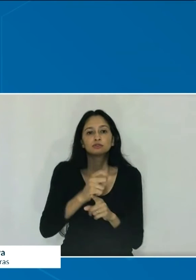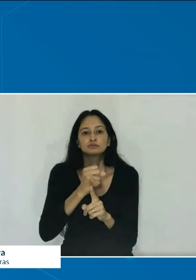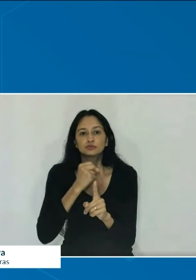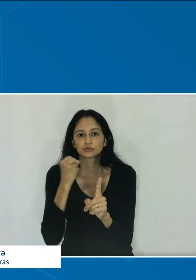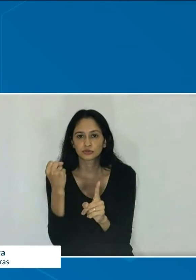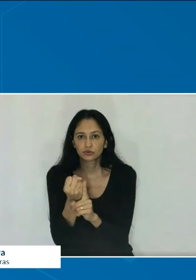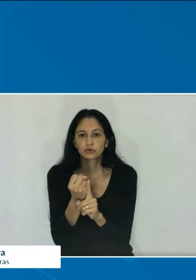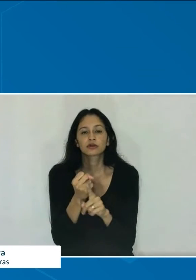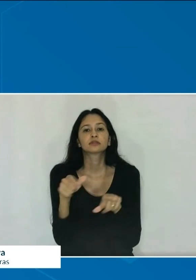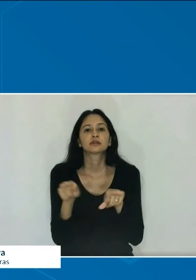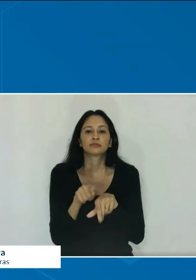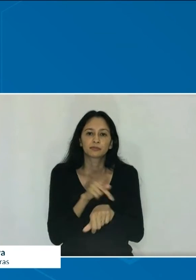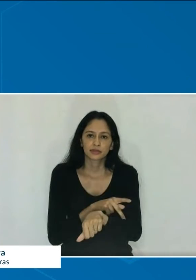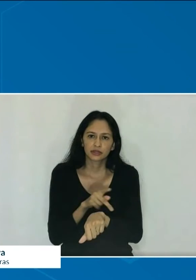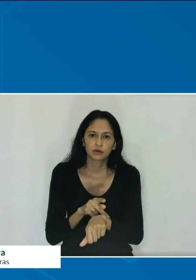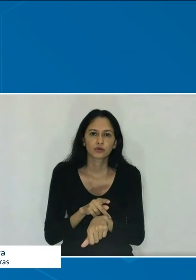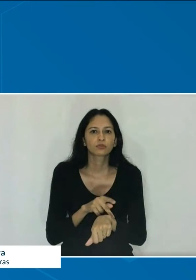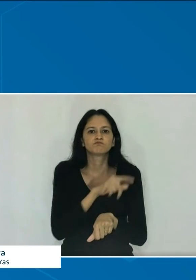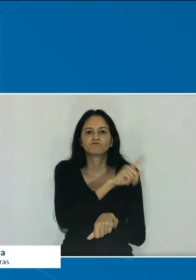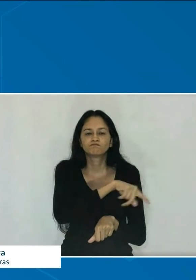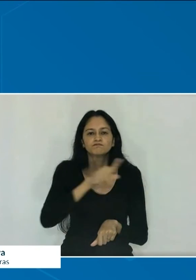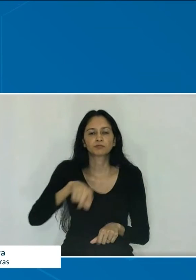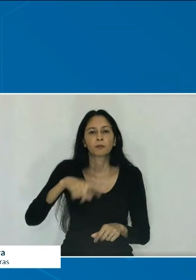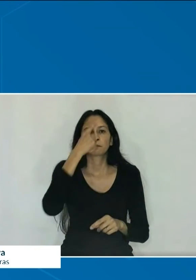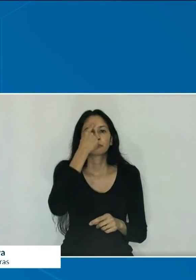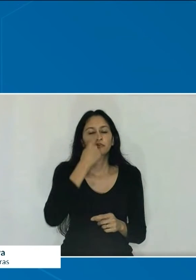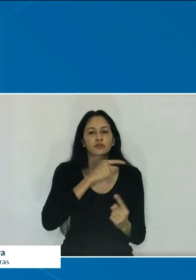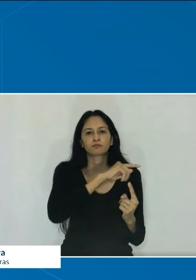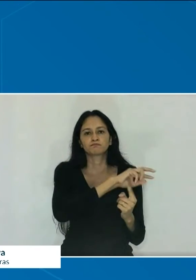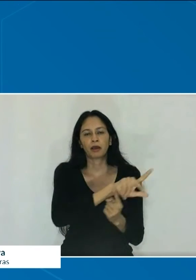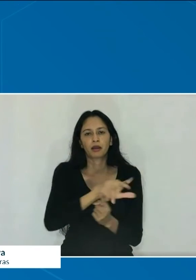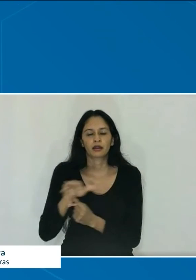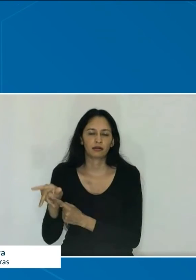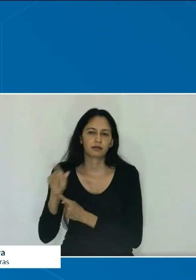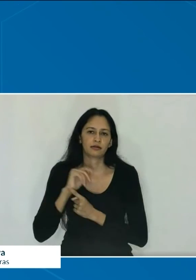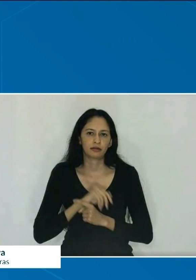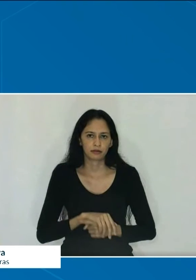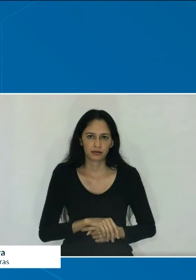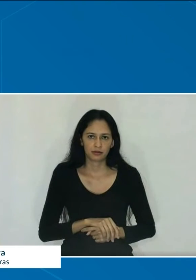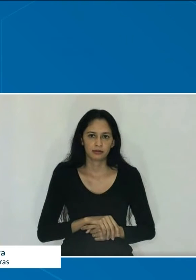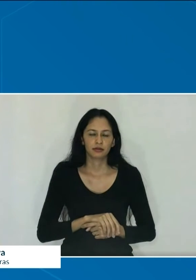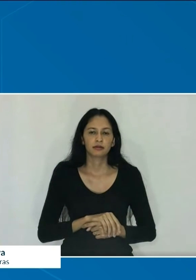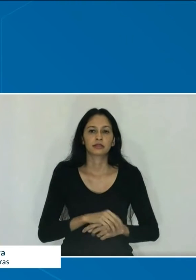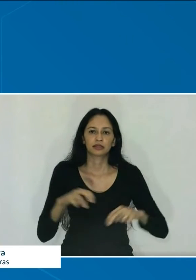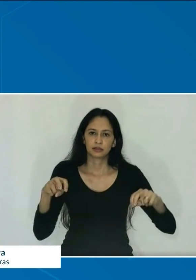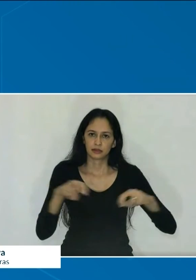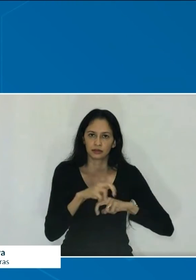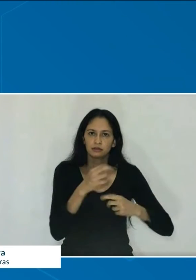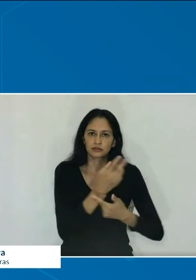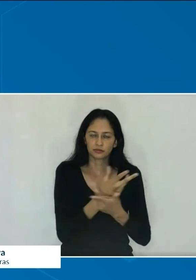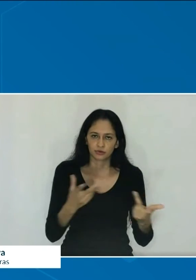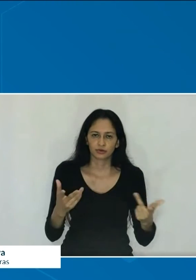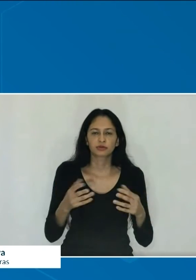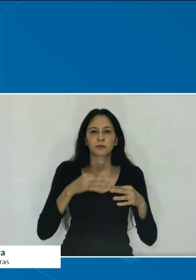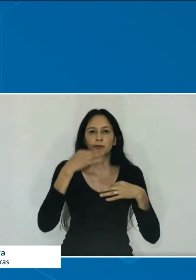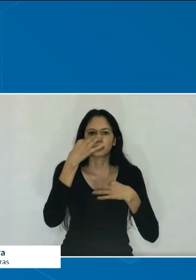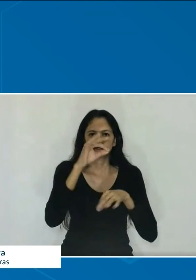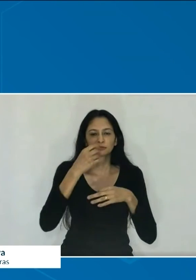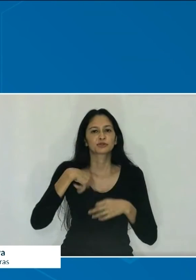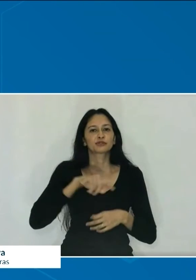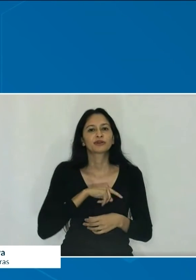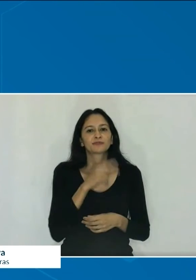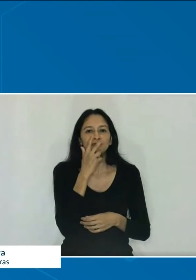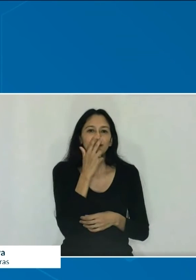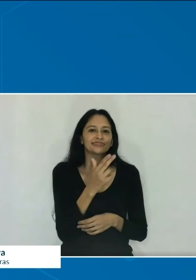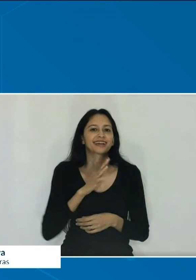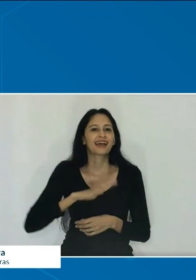com pedagogo, com todo tipo das pessoas, né? Porque o que eu falo aí, em transporte, em planejamento, a gente tem que ser antropólogo,